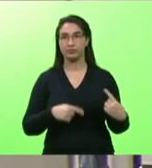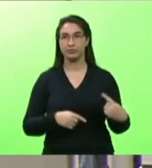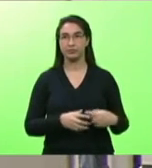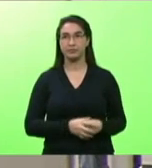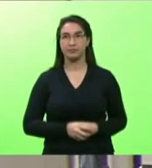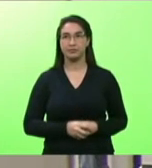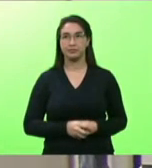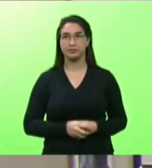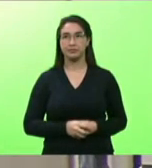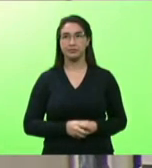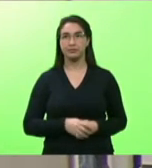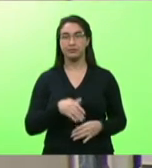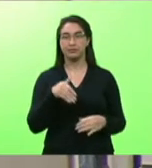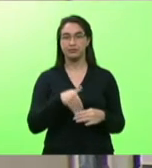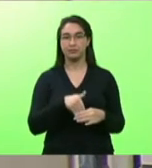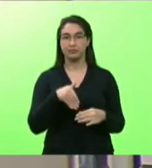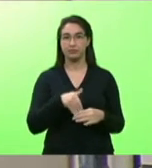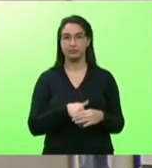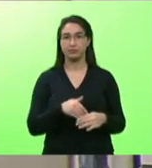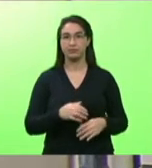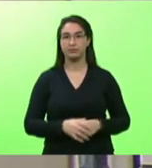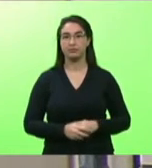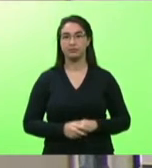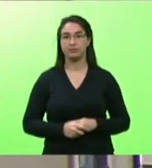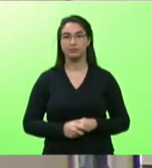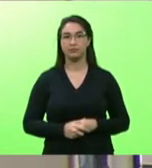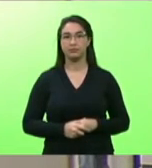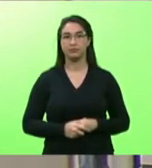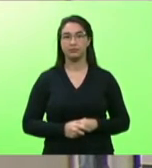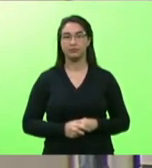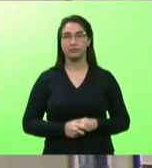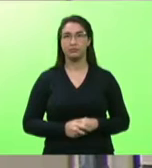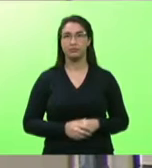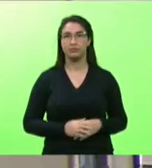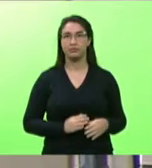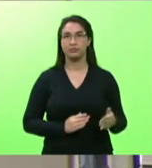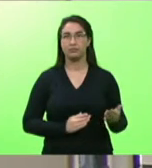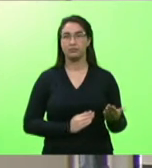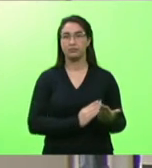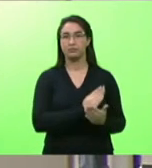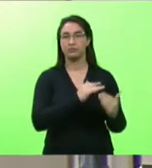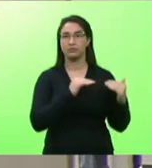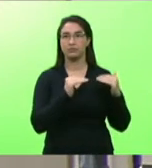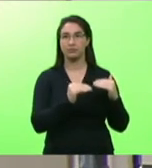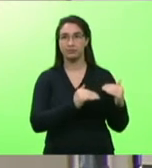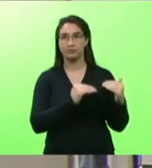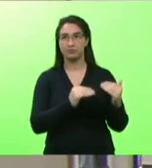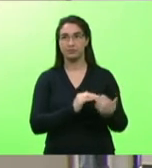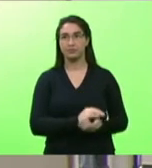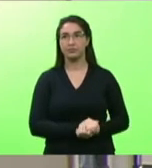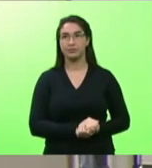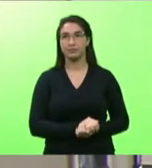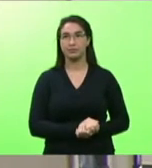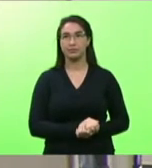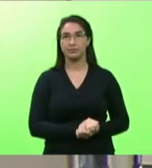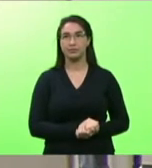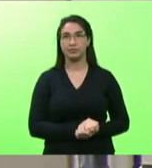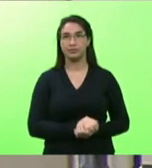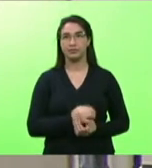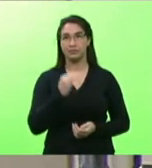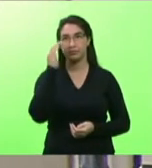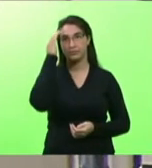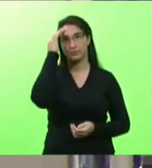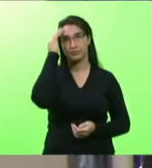havendo Quem Queira discutir em votação deputados que aprovam permaneçam como se encontra aprovado por unanimidade